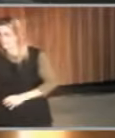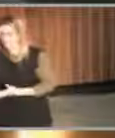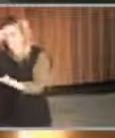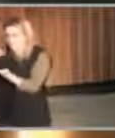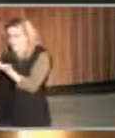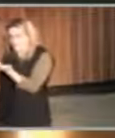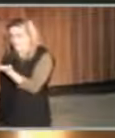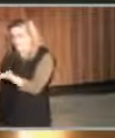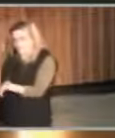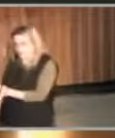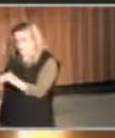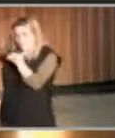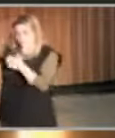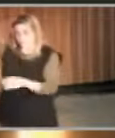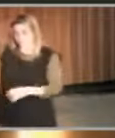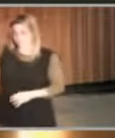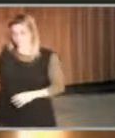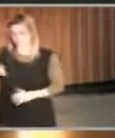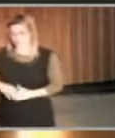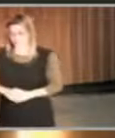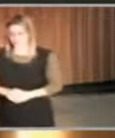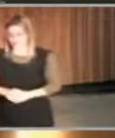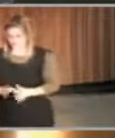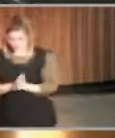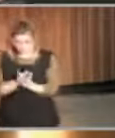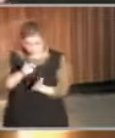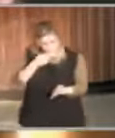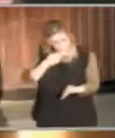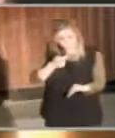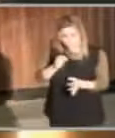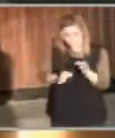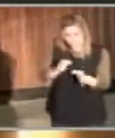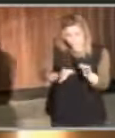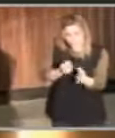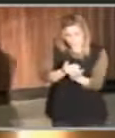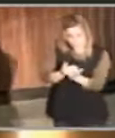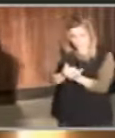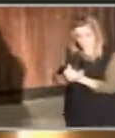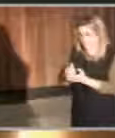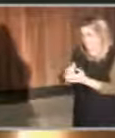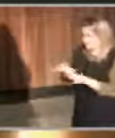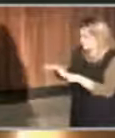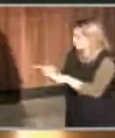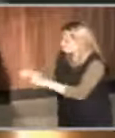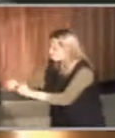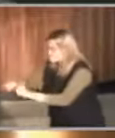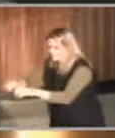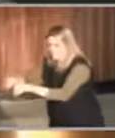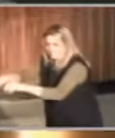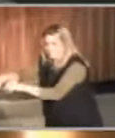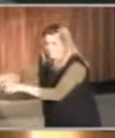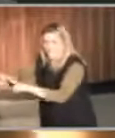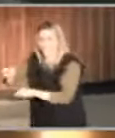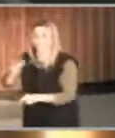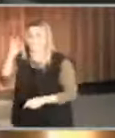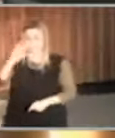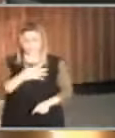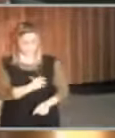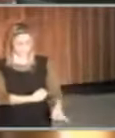e assim o texto nos informa que eles conquistaram a terra mas eles perderam os seus filhos